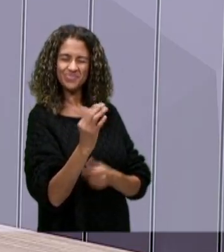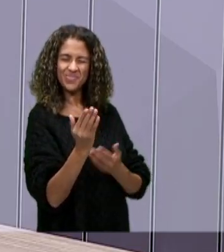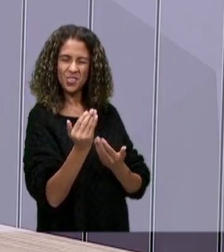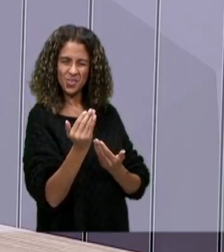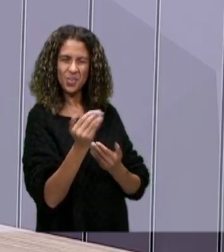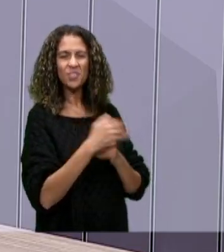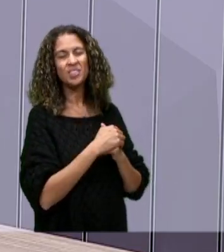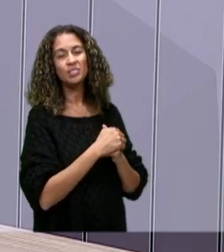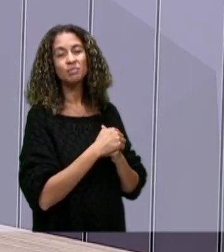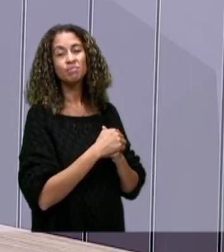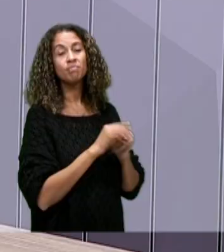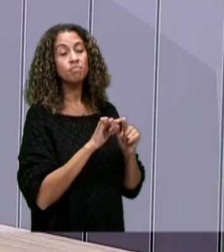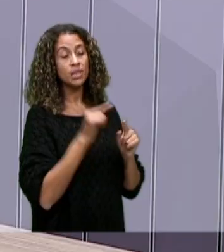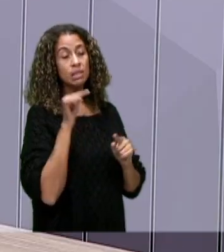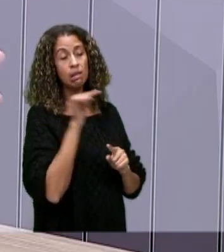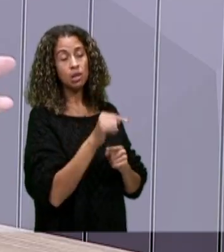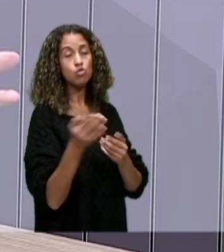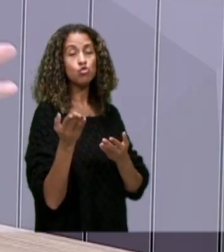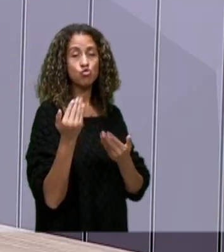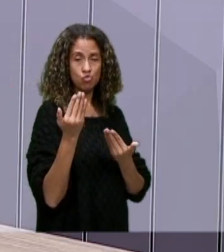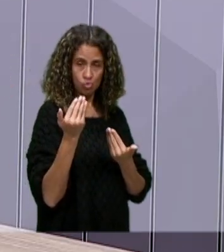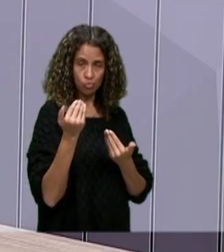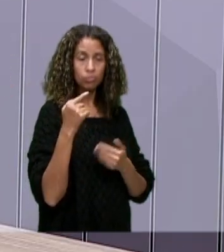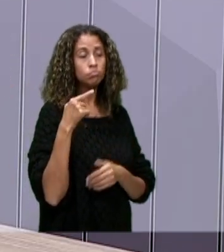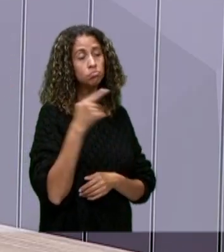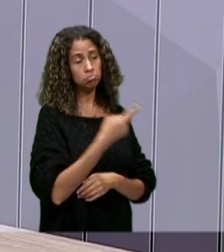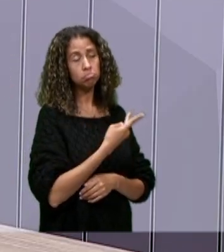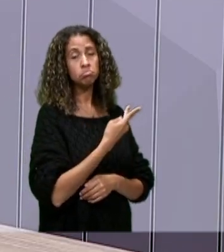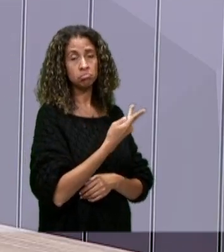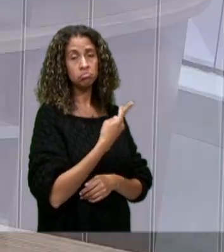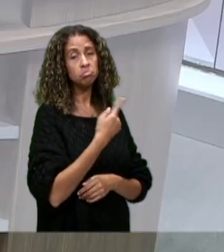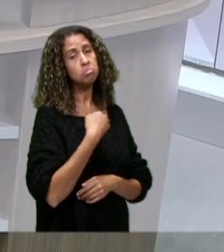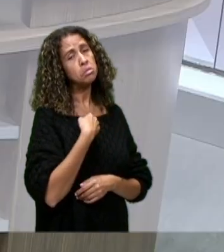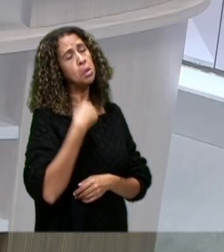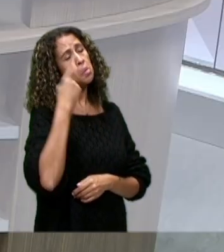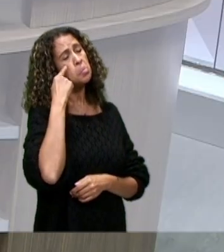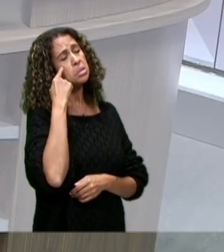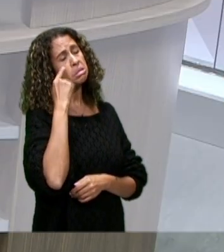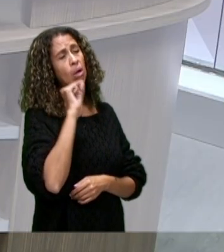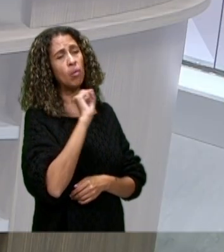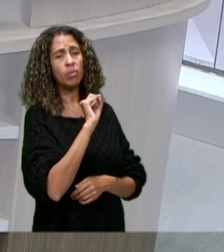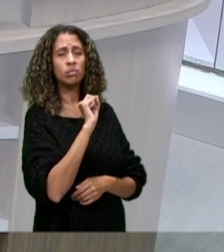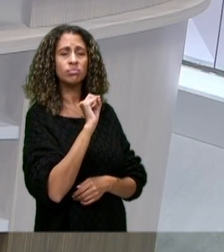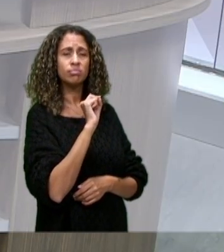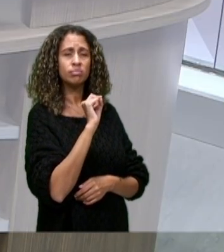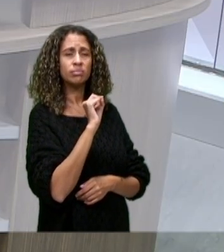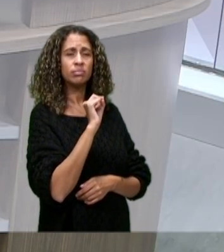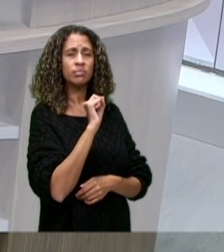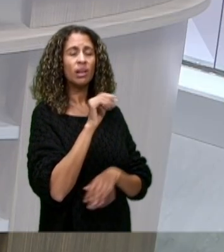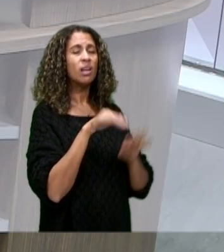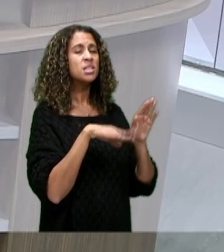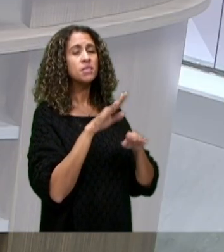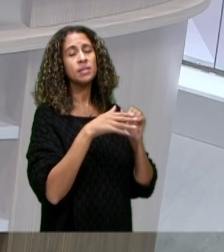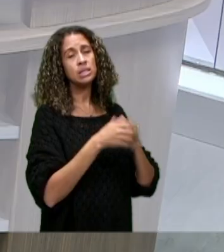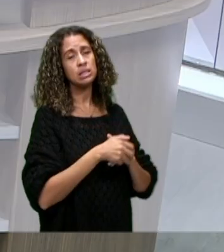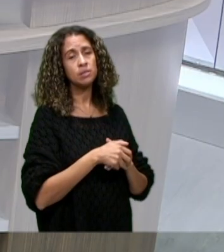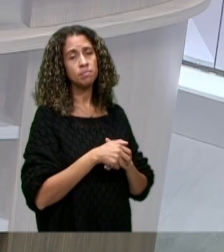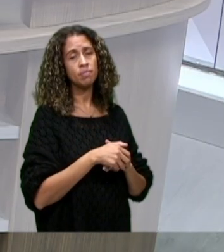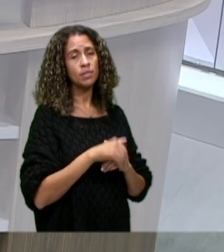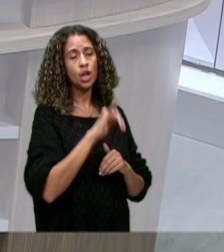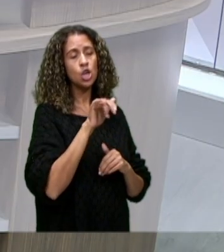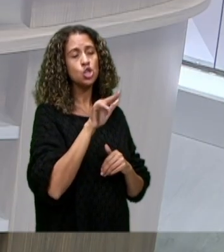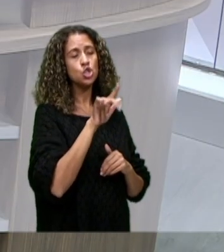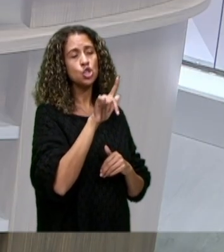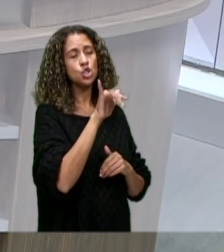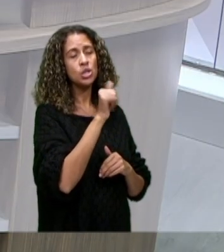Mas assim, quando eles eram adolescentes, eu achava assim, tava lá, a Júlia